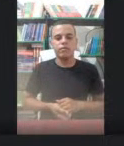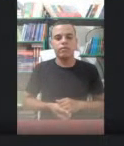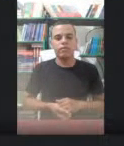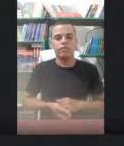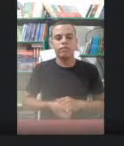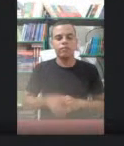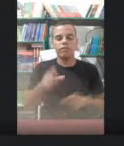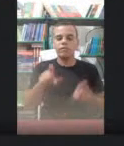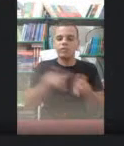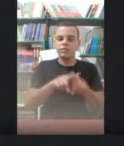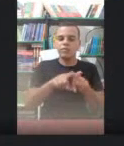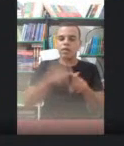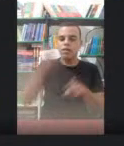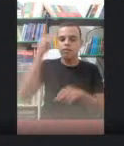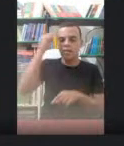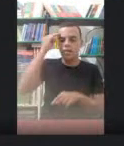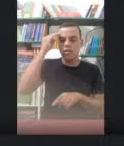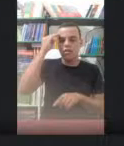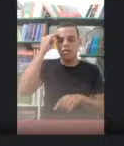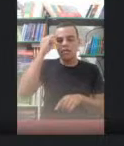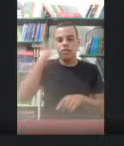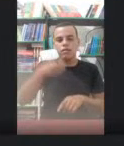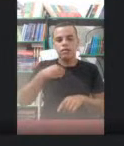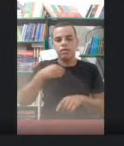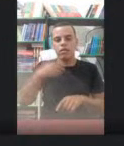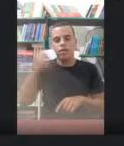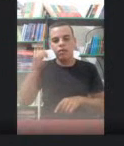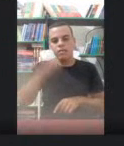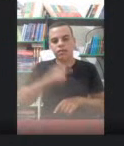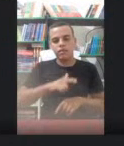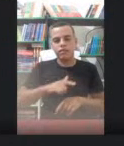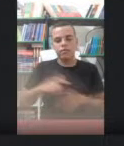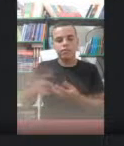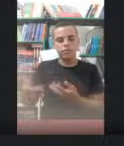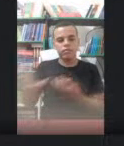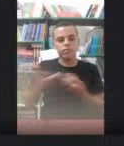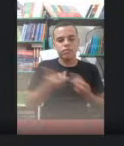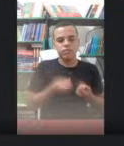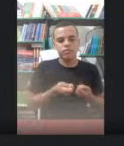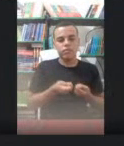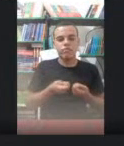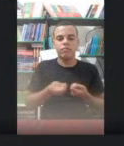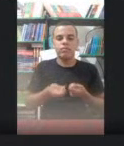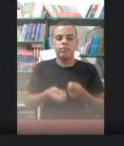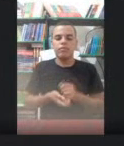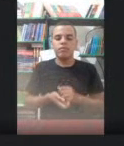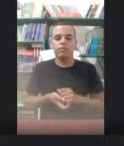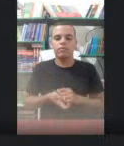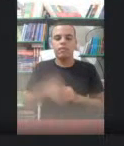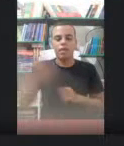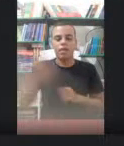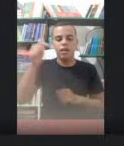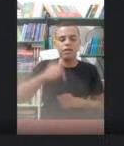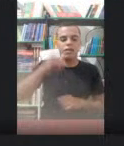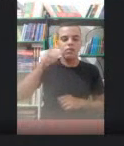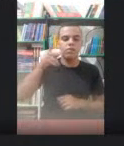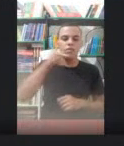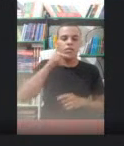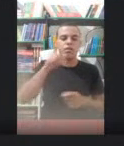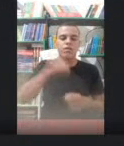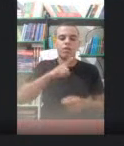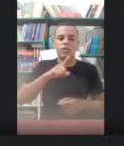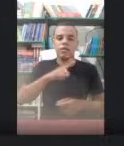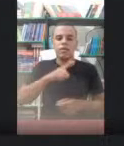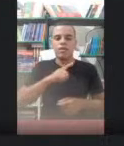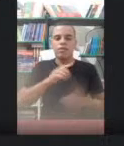fundamental, esse processo, né, de conquista e de implementação dessa nossa política, né. Então, aqui em João Pessoa, nós temos, né, um grupo de